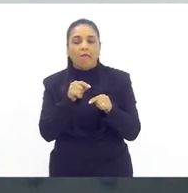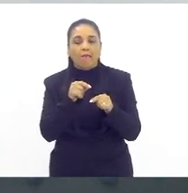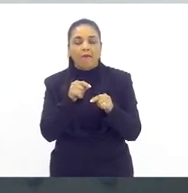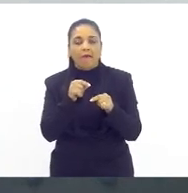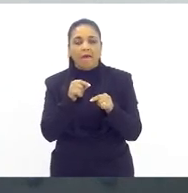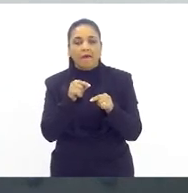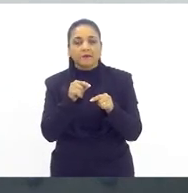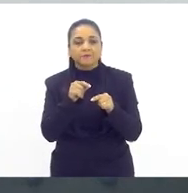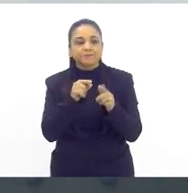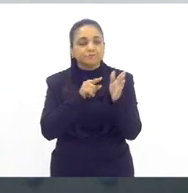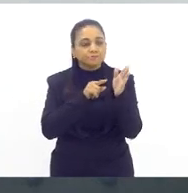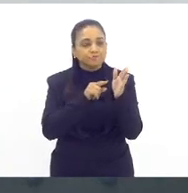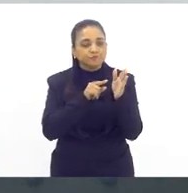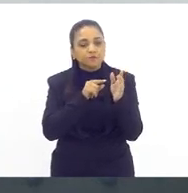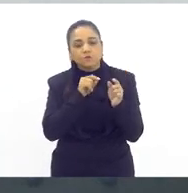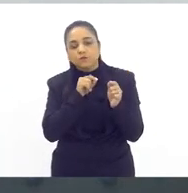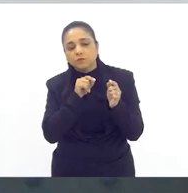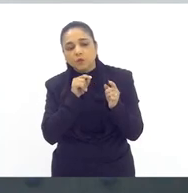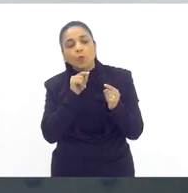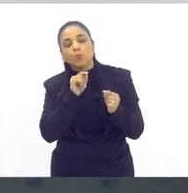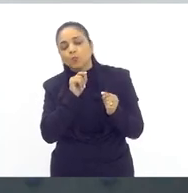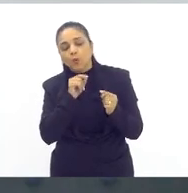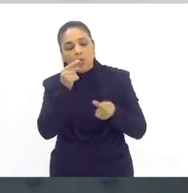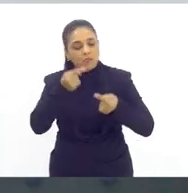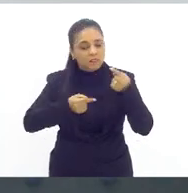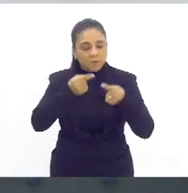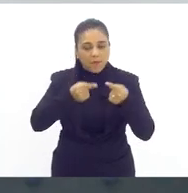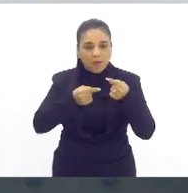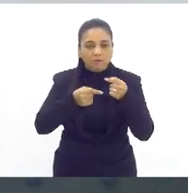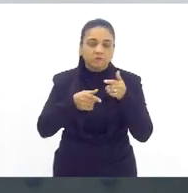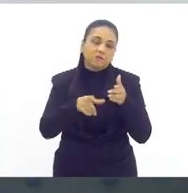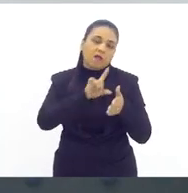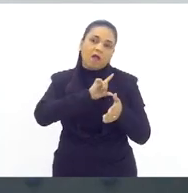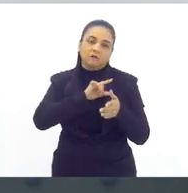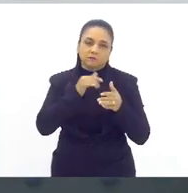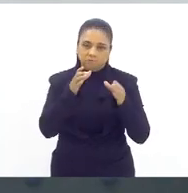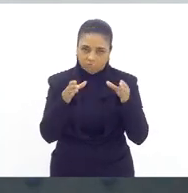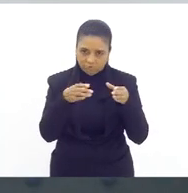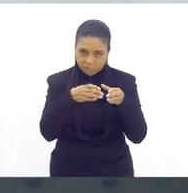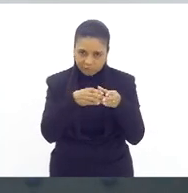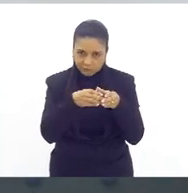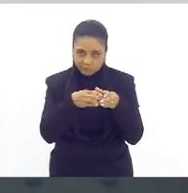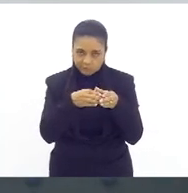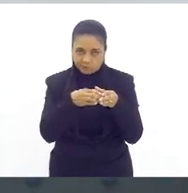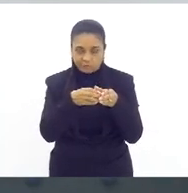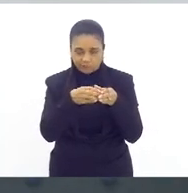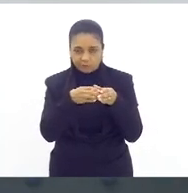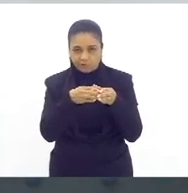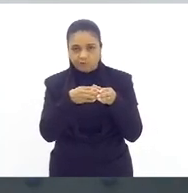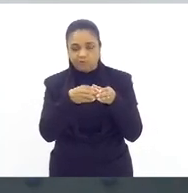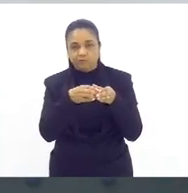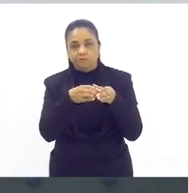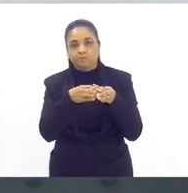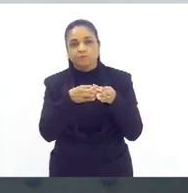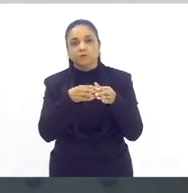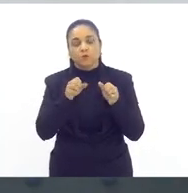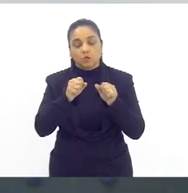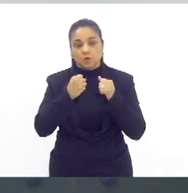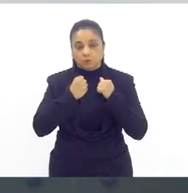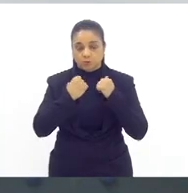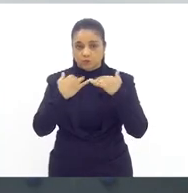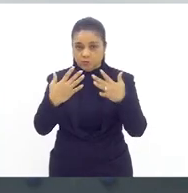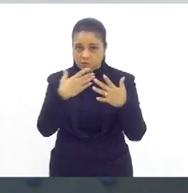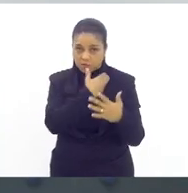das questões que já estavam em debate na comissão E aí portanto essa audiência pública